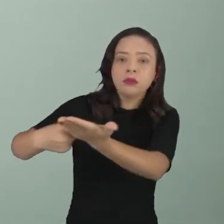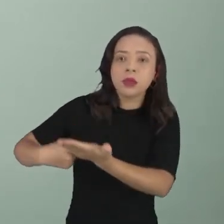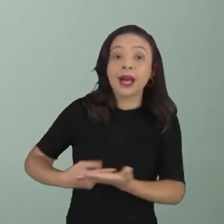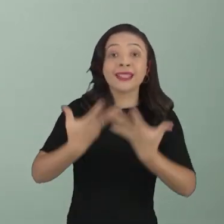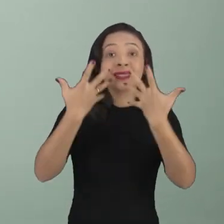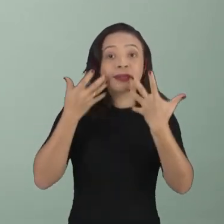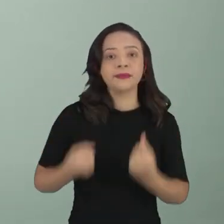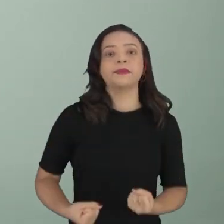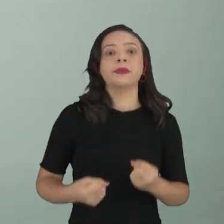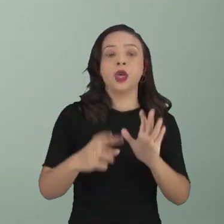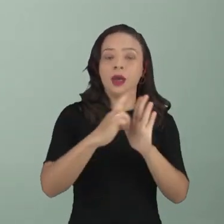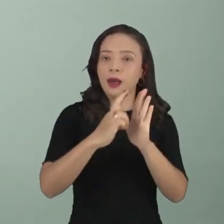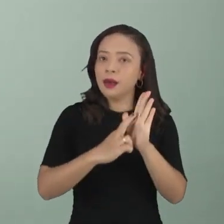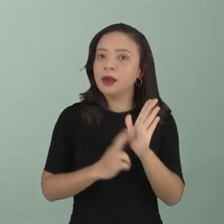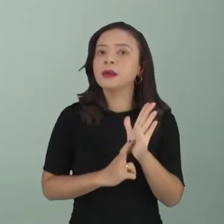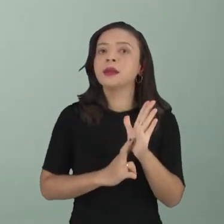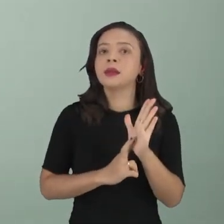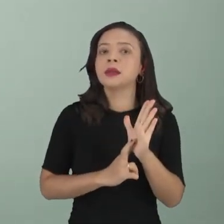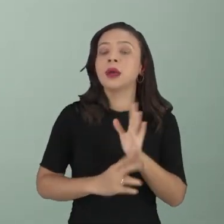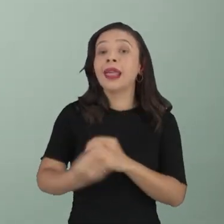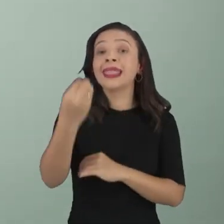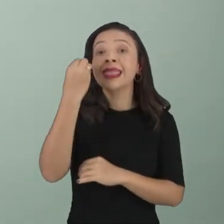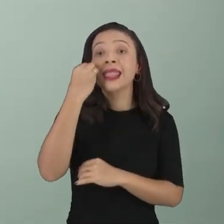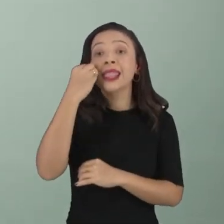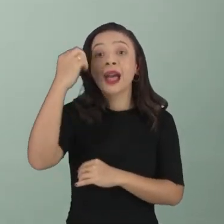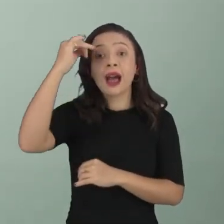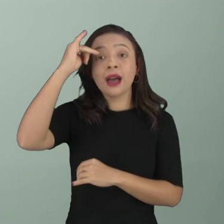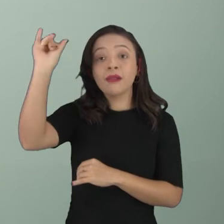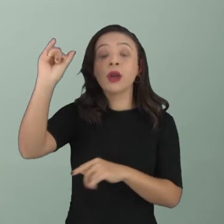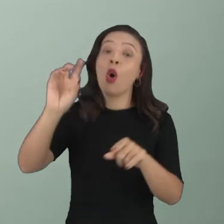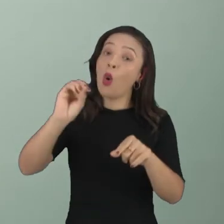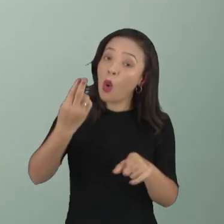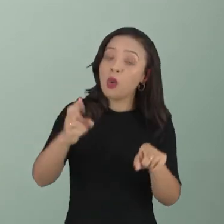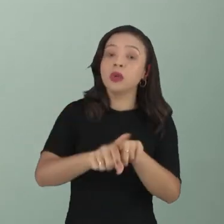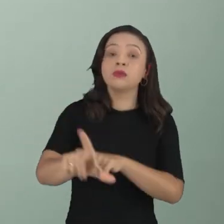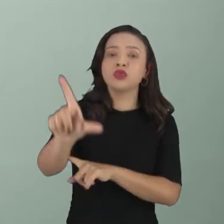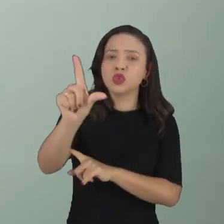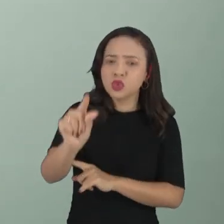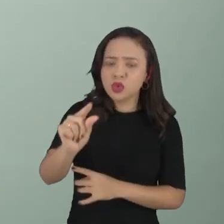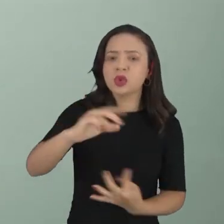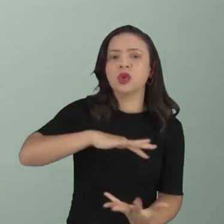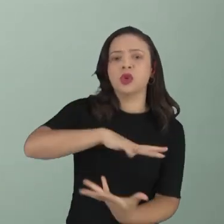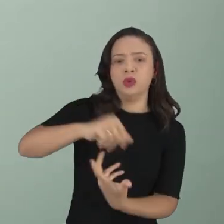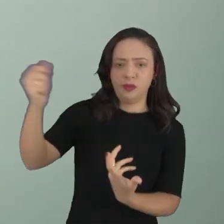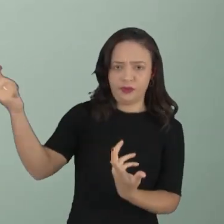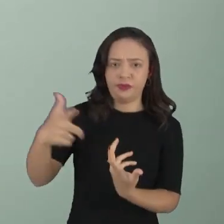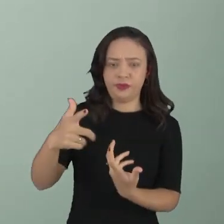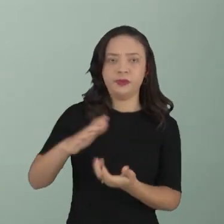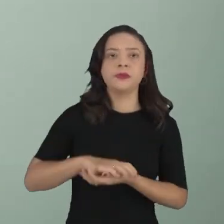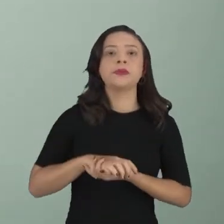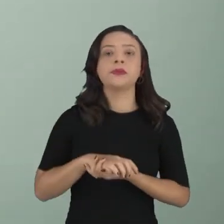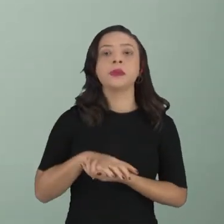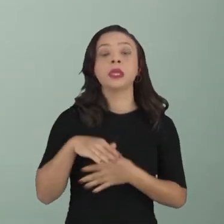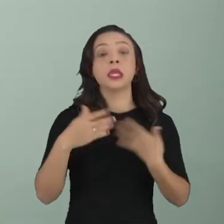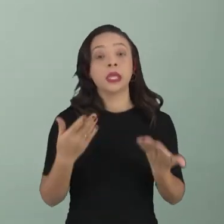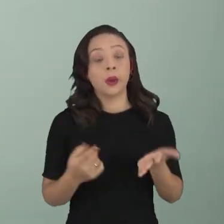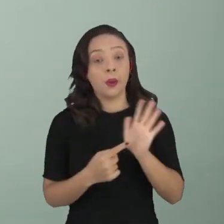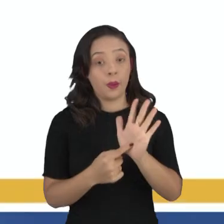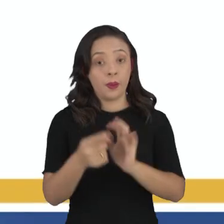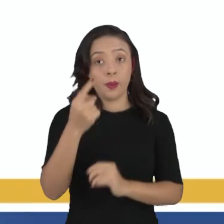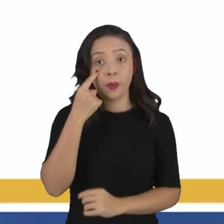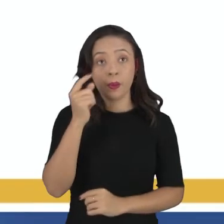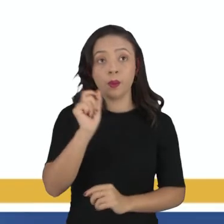adotar aquelas ações, tá? Para tentar diminuir, né, o aquecimento global. Eu coloquei ali para vocês também,